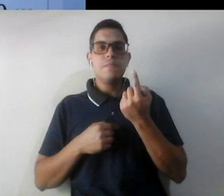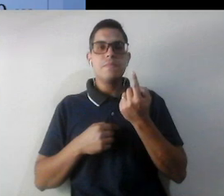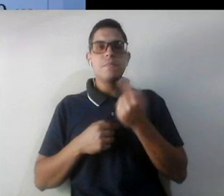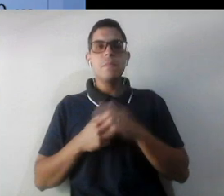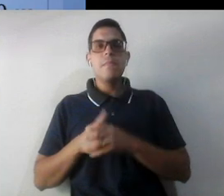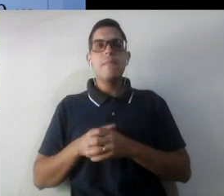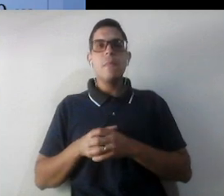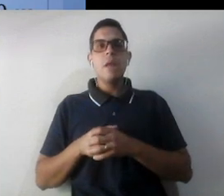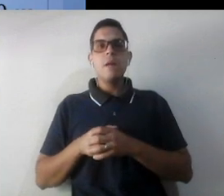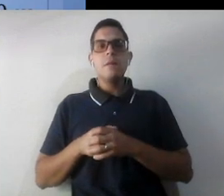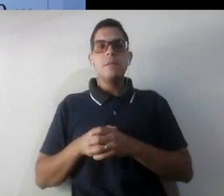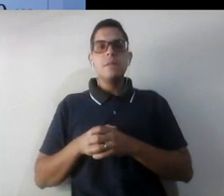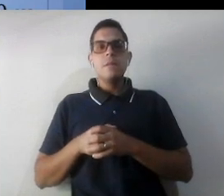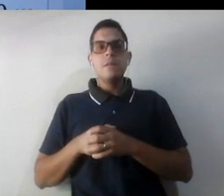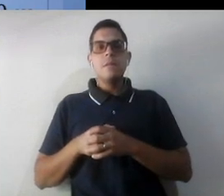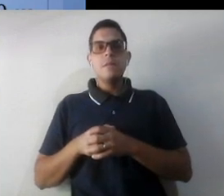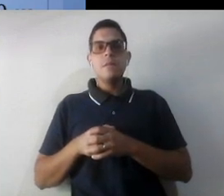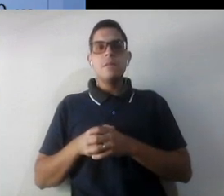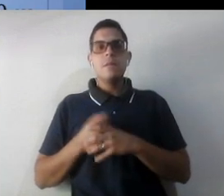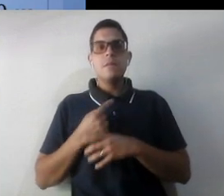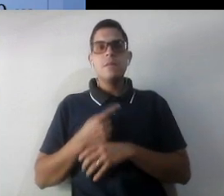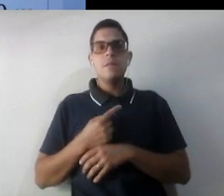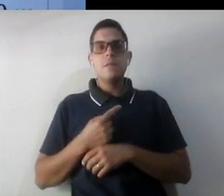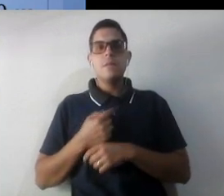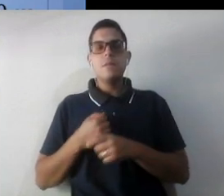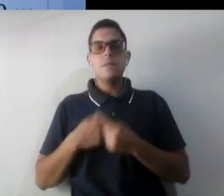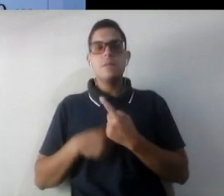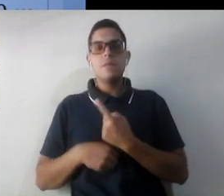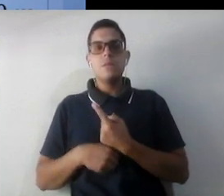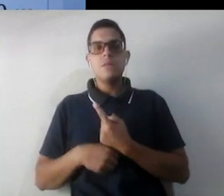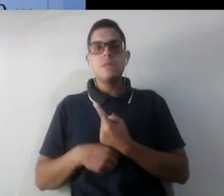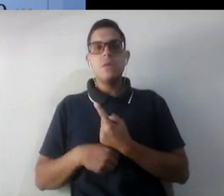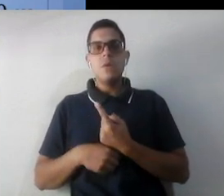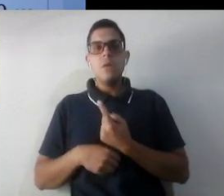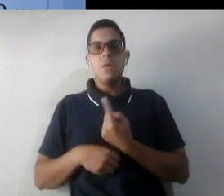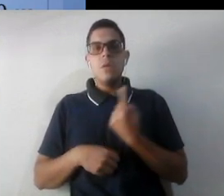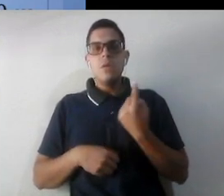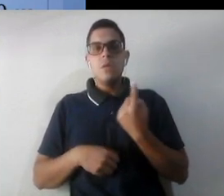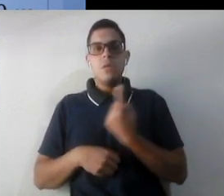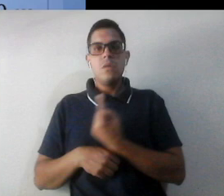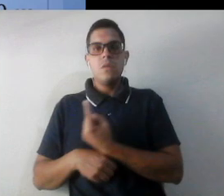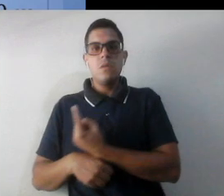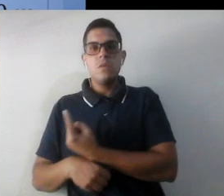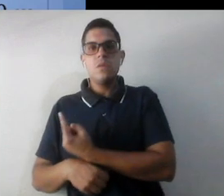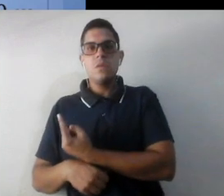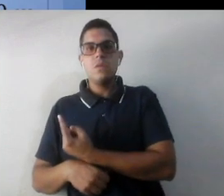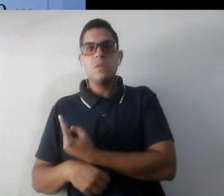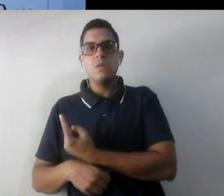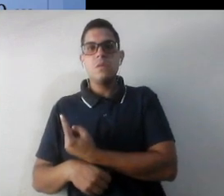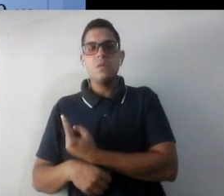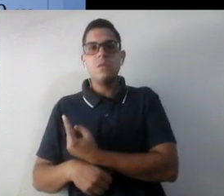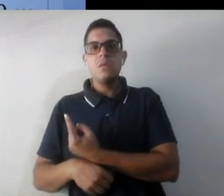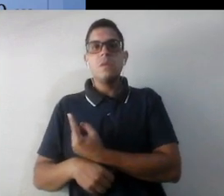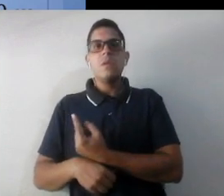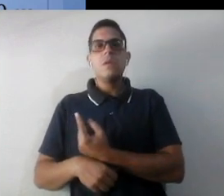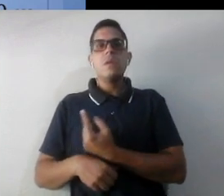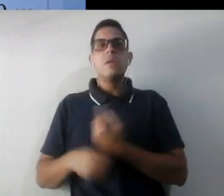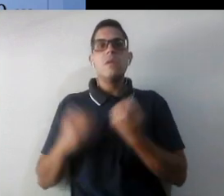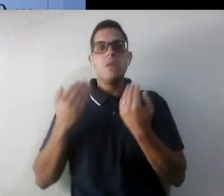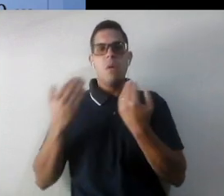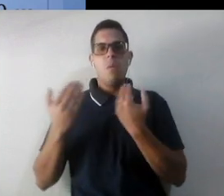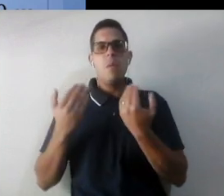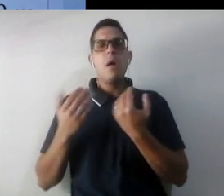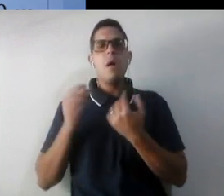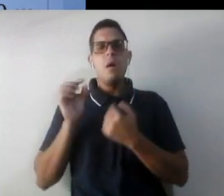previamente apontados, então eu vou ter que a minha distância horizontal corrigida é igual a 354,70